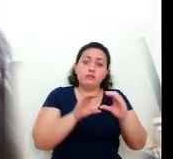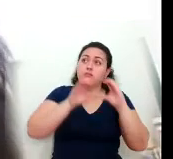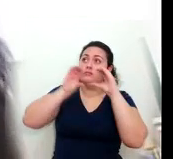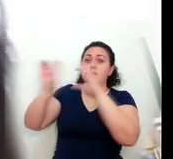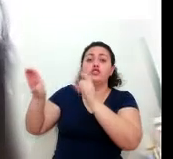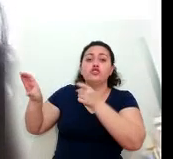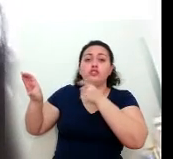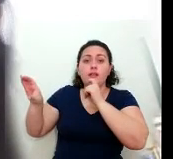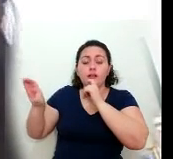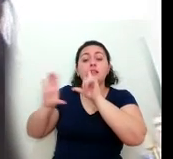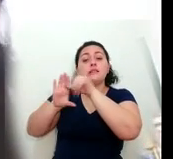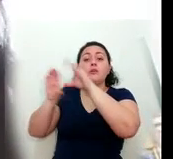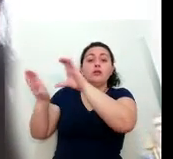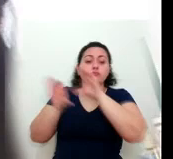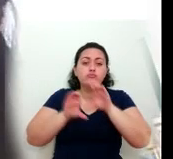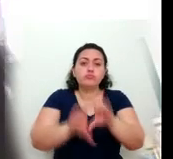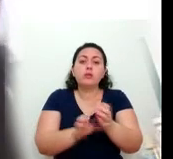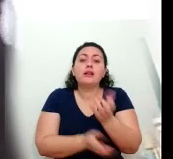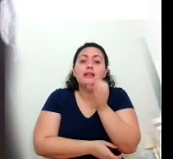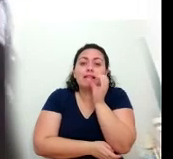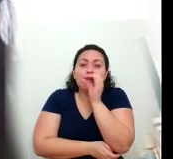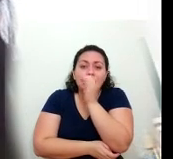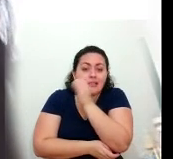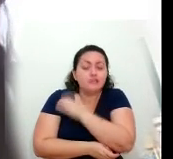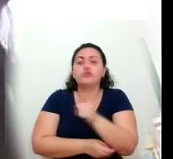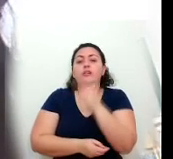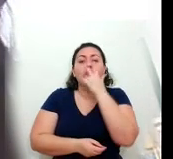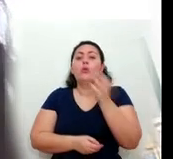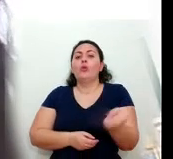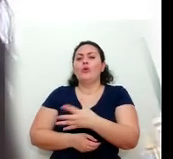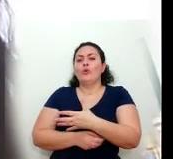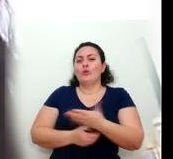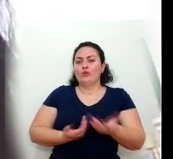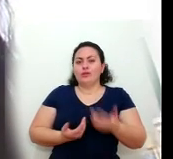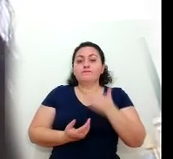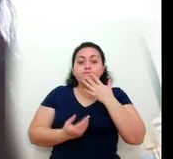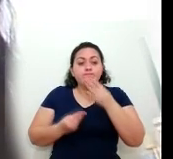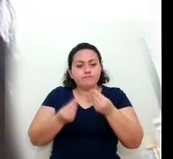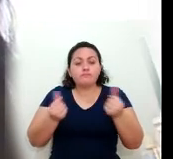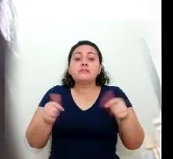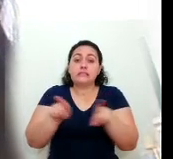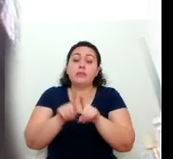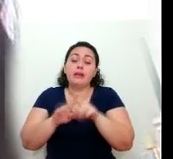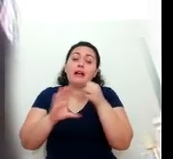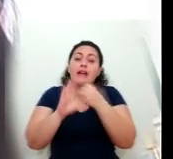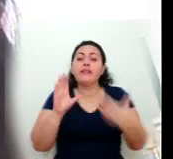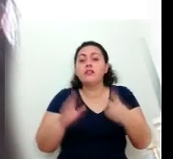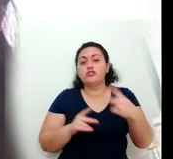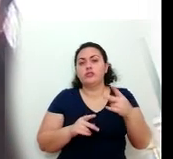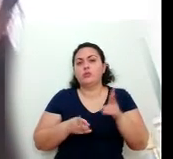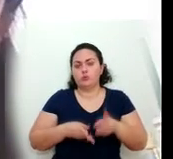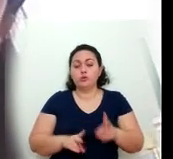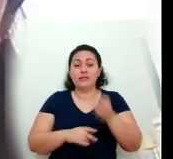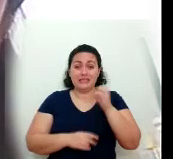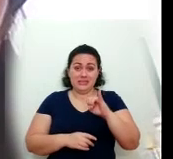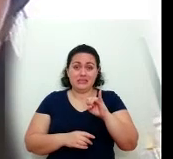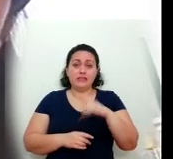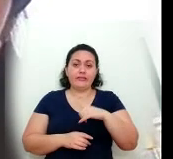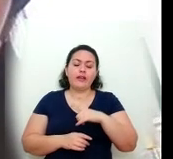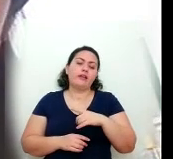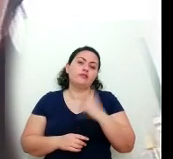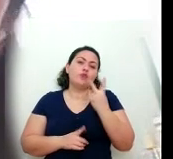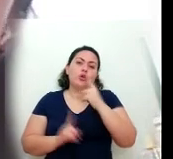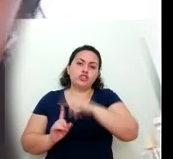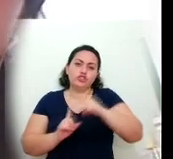Porque o pão no descongelamento ele fica como novo, né? Fofinho, crocante, mantém essas características, o que é bem legal. E pode até comprar, quando